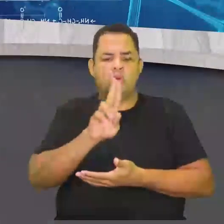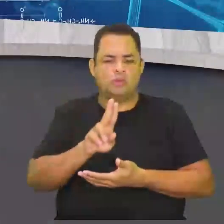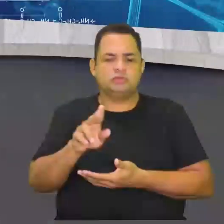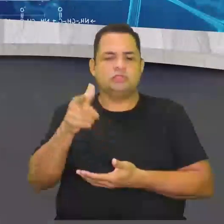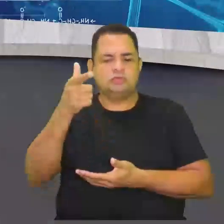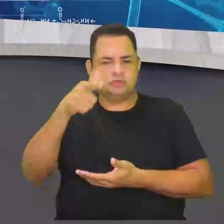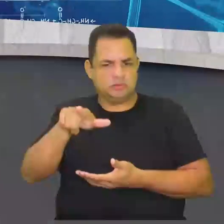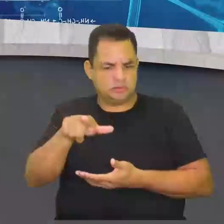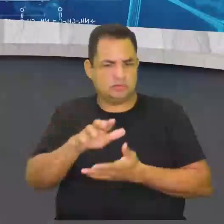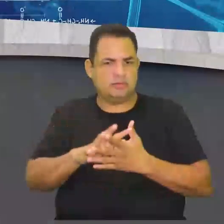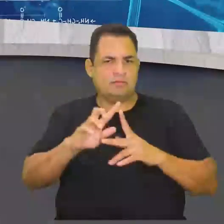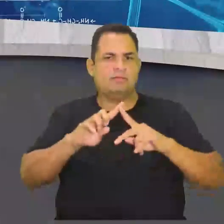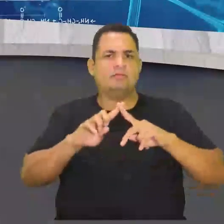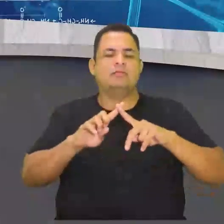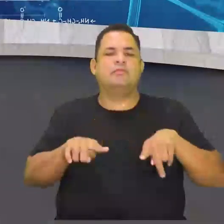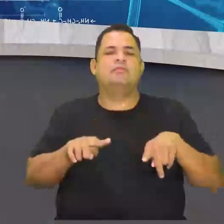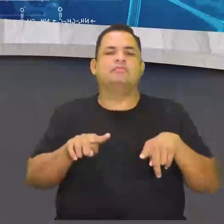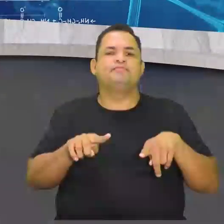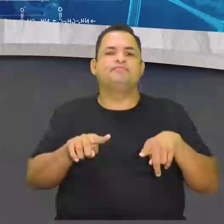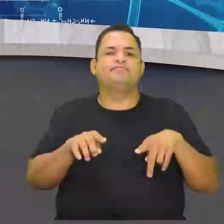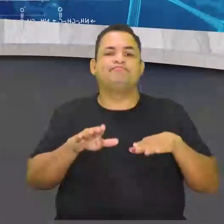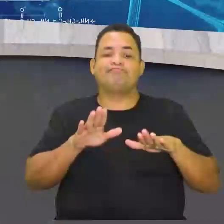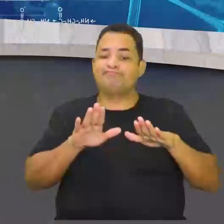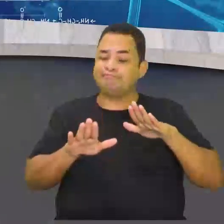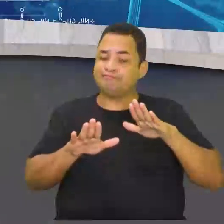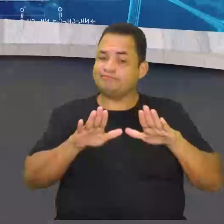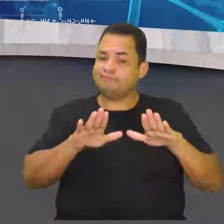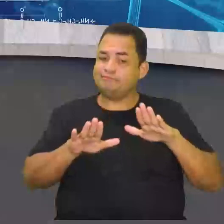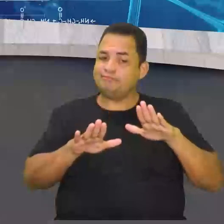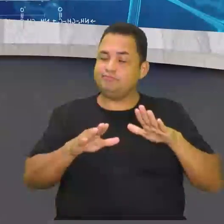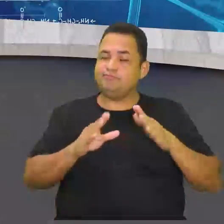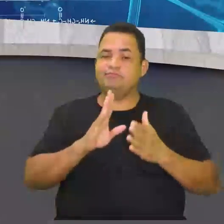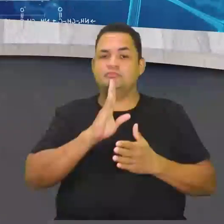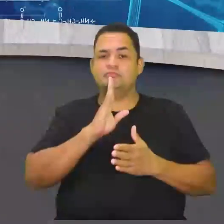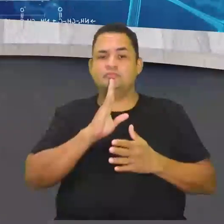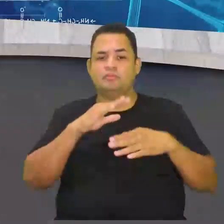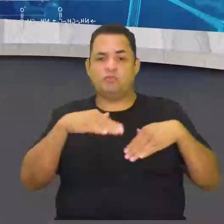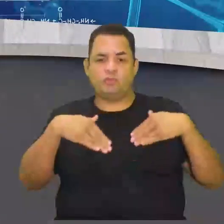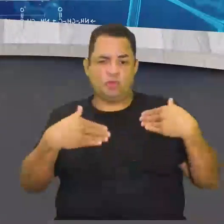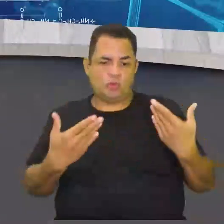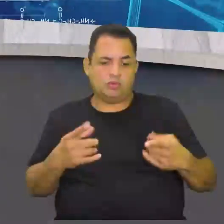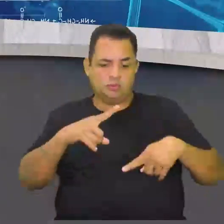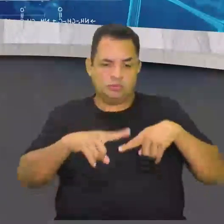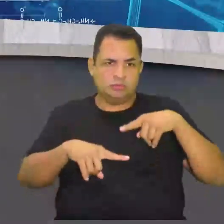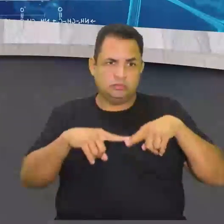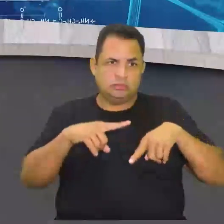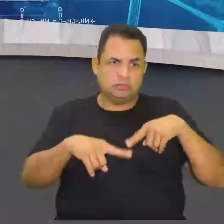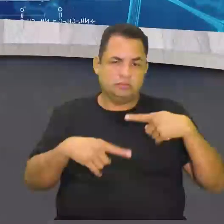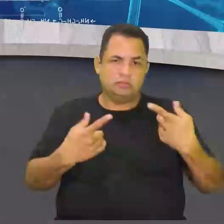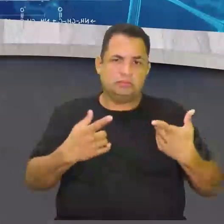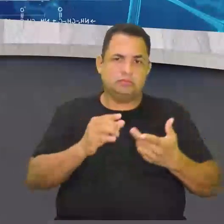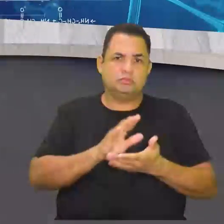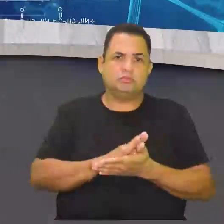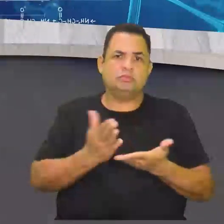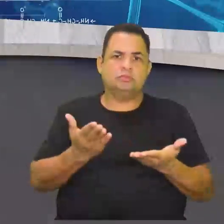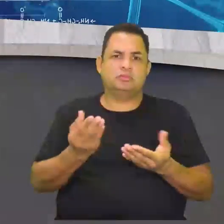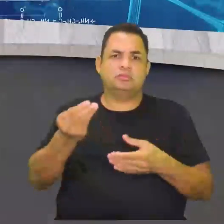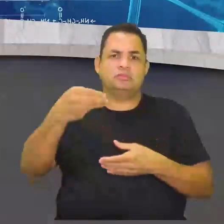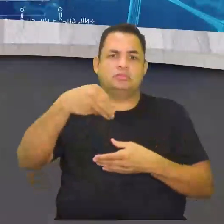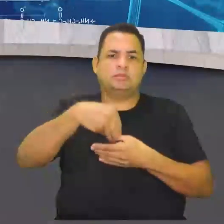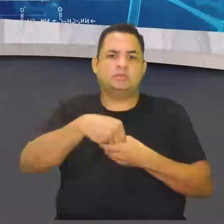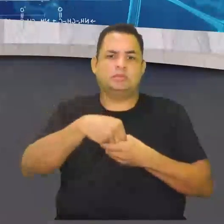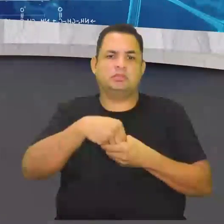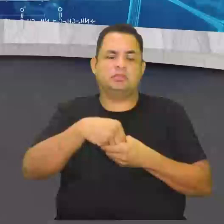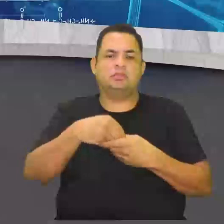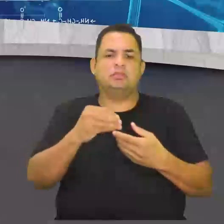Sim, mas vamos ter cuidado em conhecer quais são os produtos que estavam ali dentro